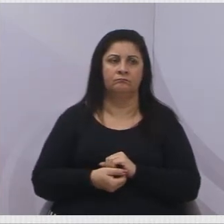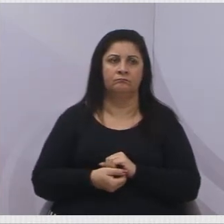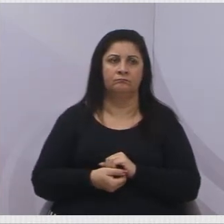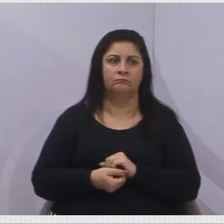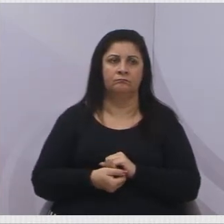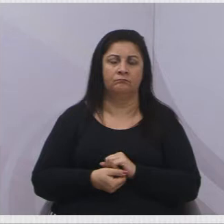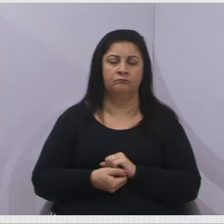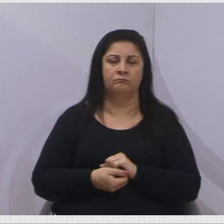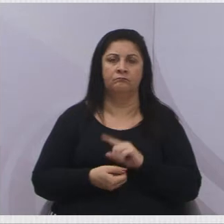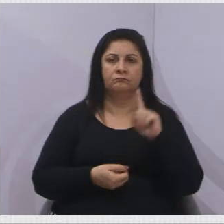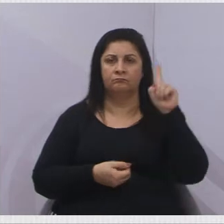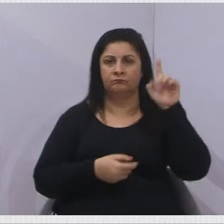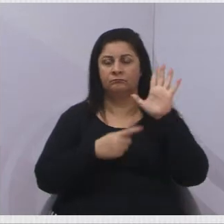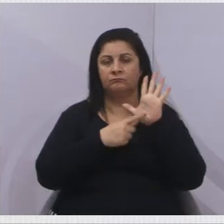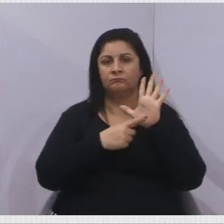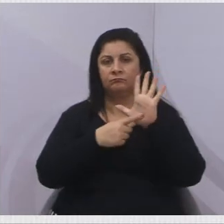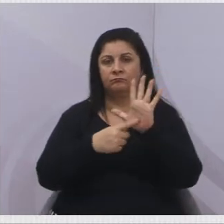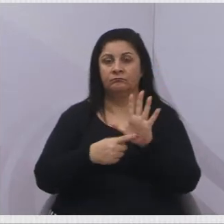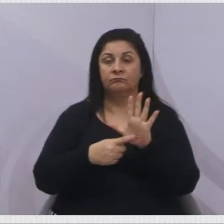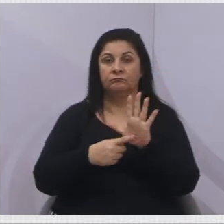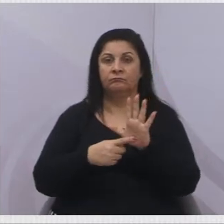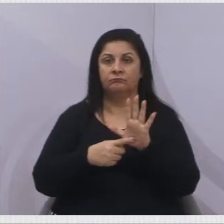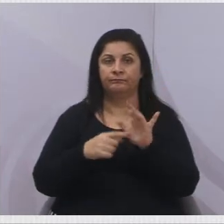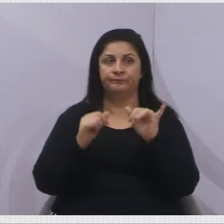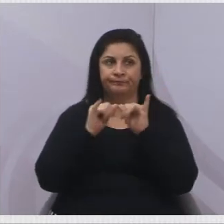Mais um quadro aí que nós